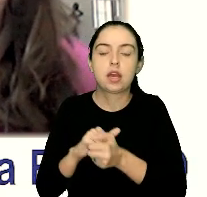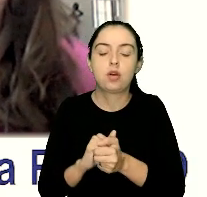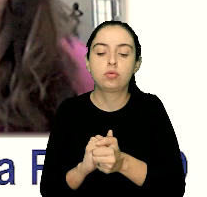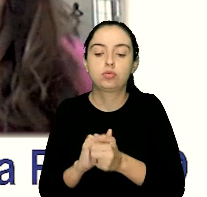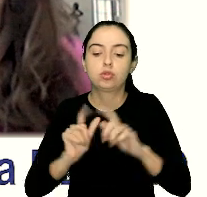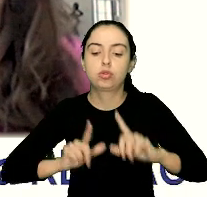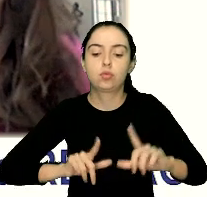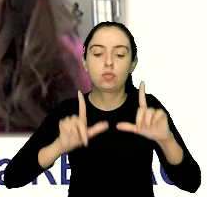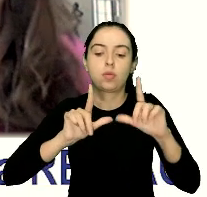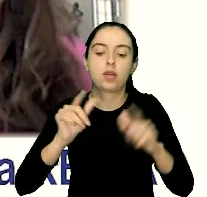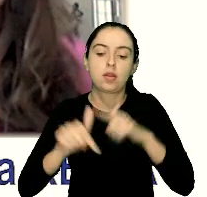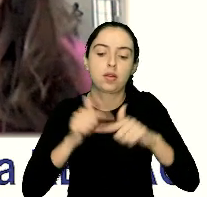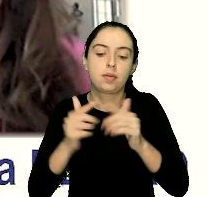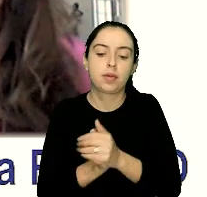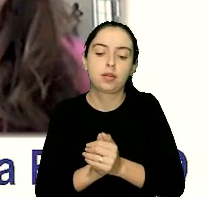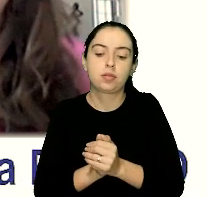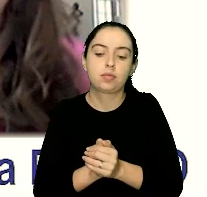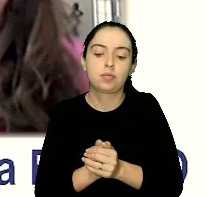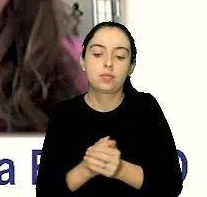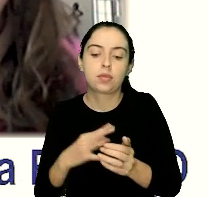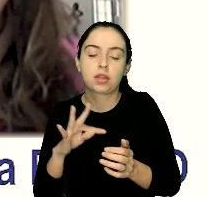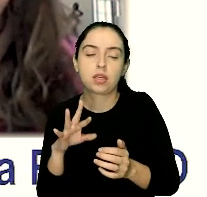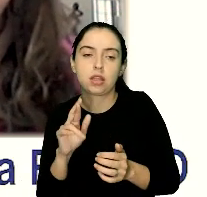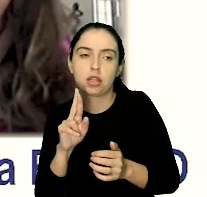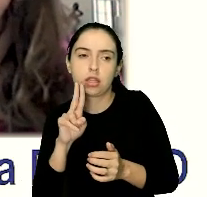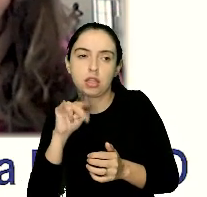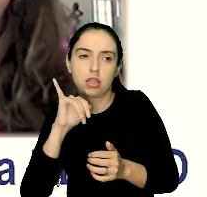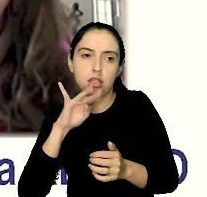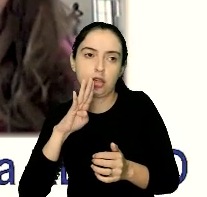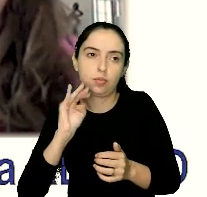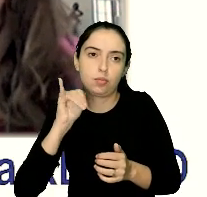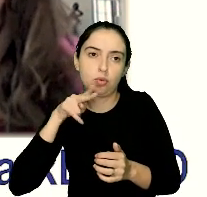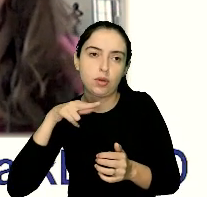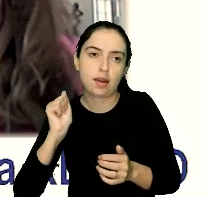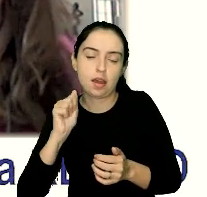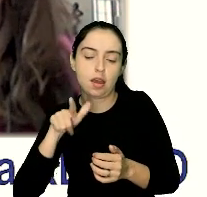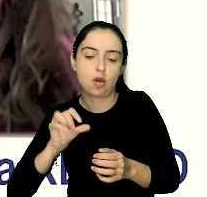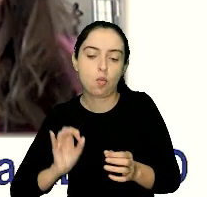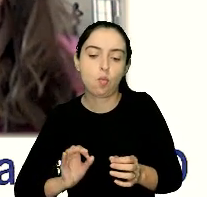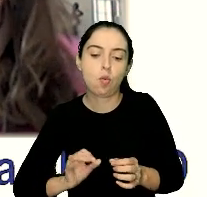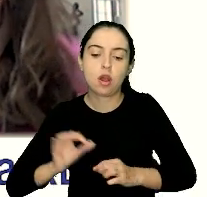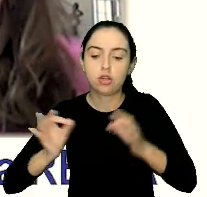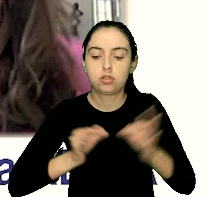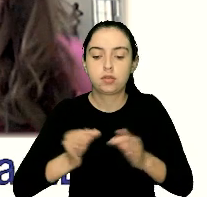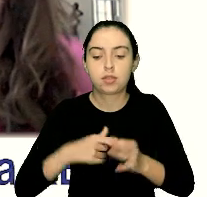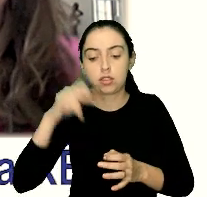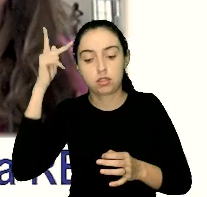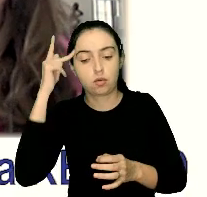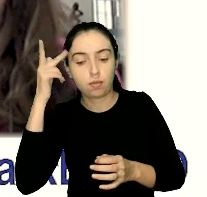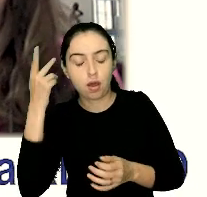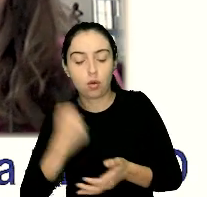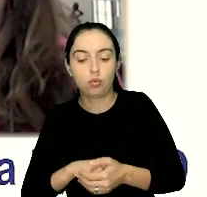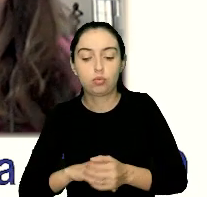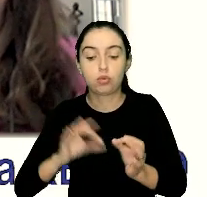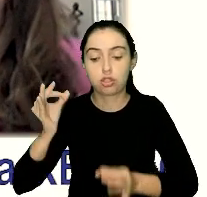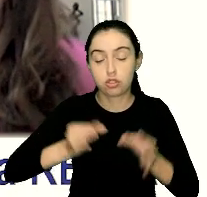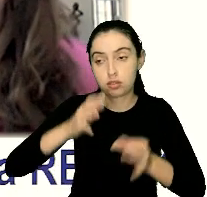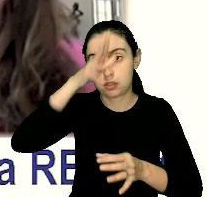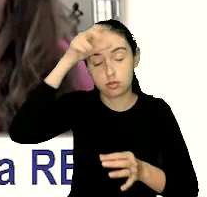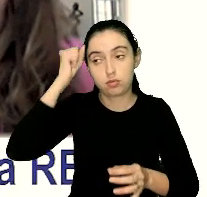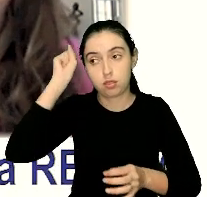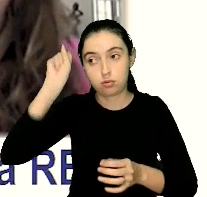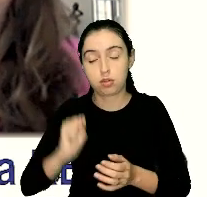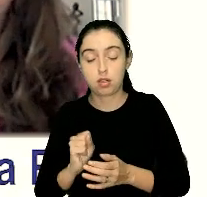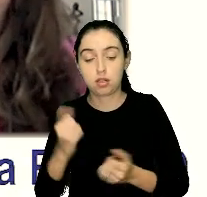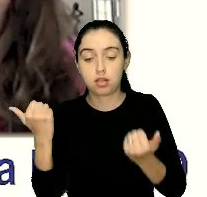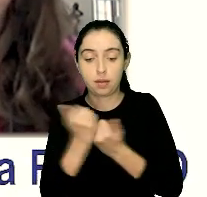de São Paulo. Na Seção Judiciária de Mato Grosso do Sul, a admissão de assistente social e psicóloga data da década